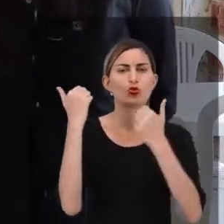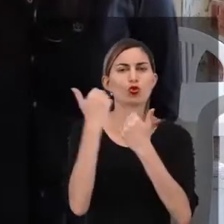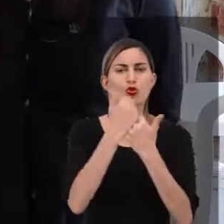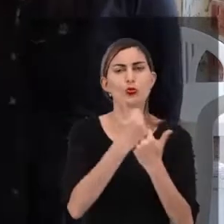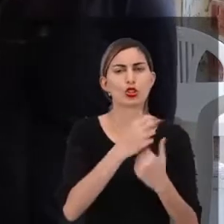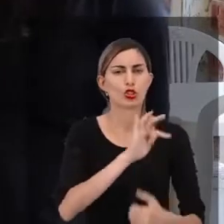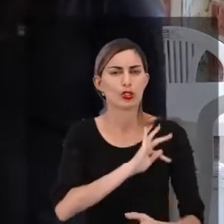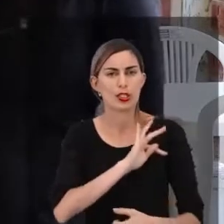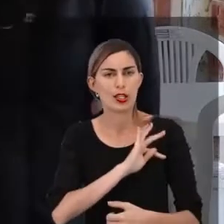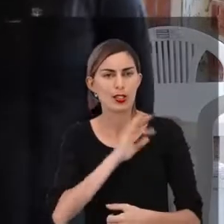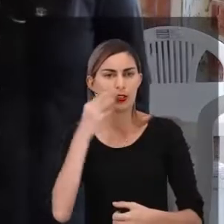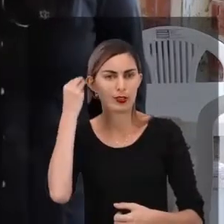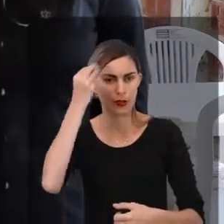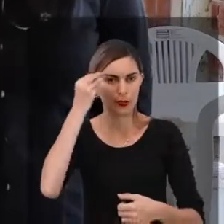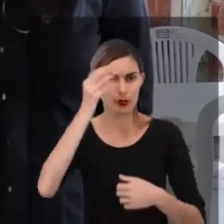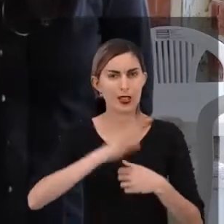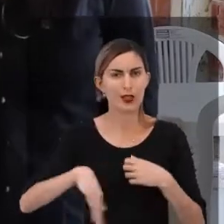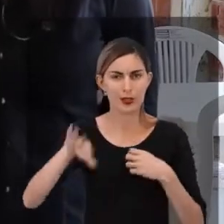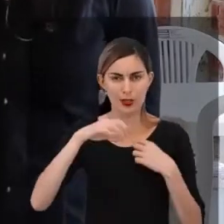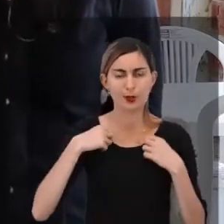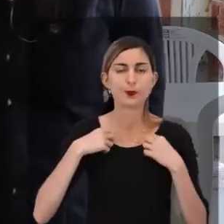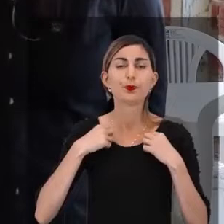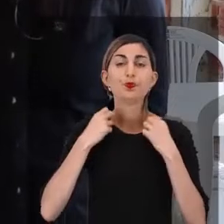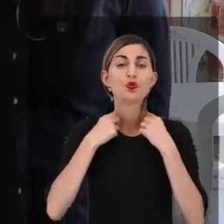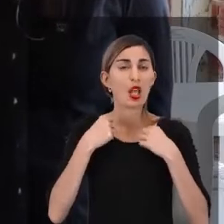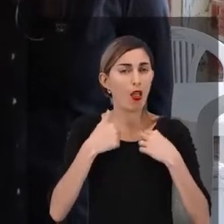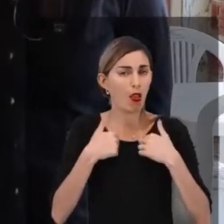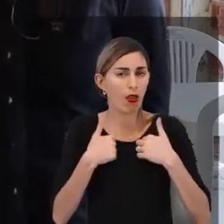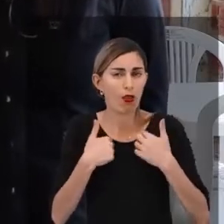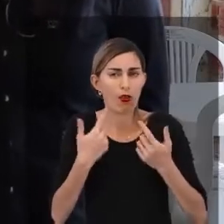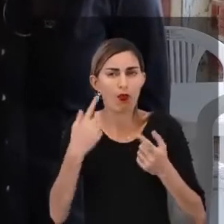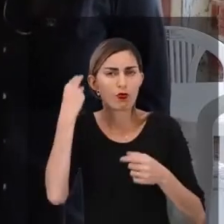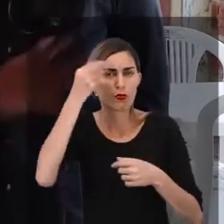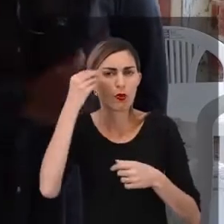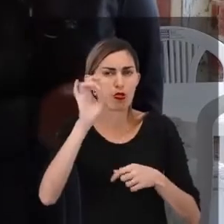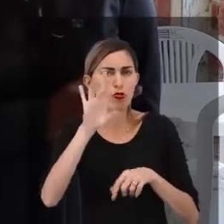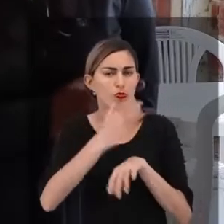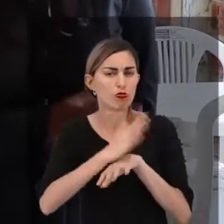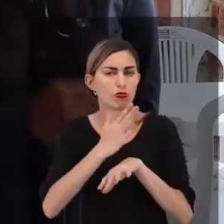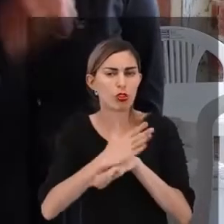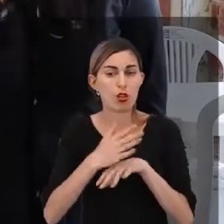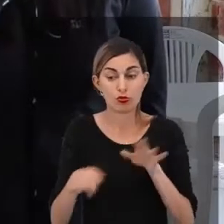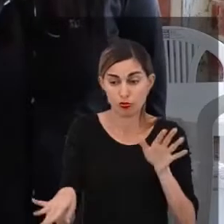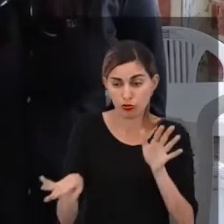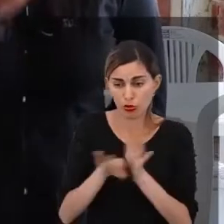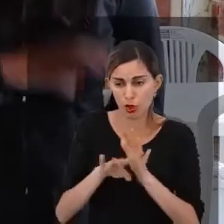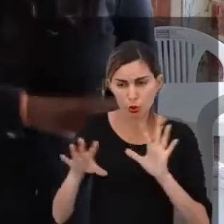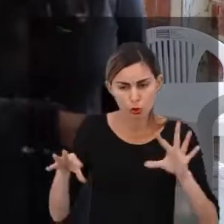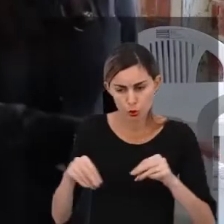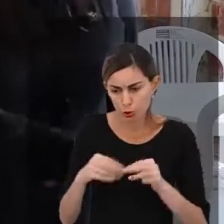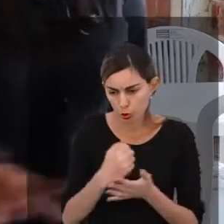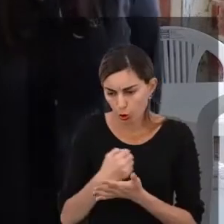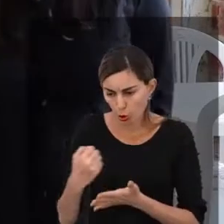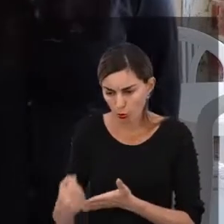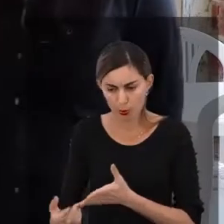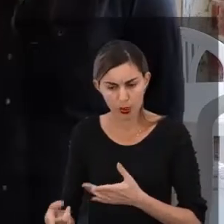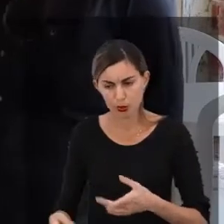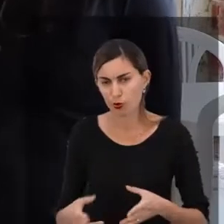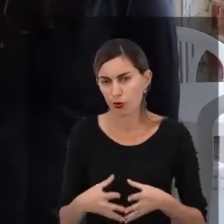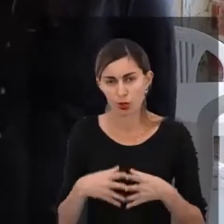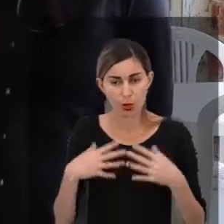pavimento, substituindo uma técnica experiente na área, e eu com experiência só de estágio. Então, quando eu cheguei, que tinha toda